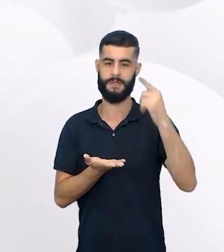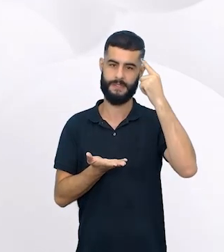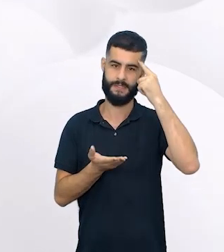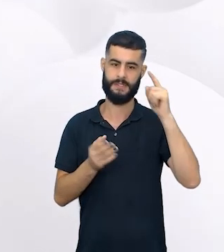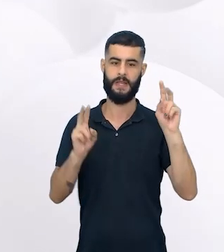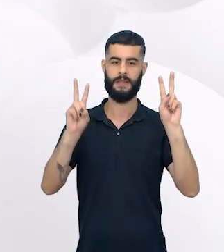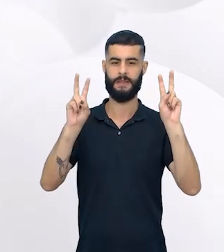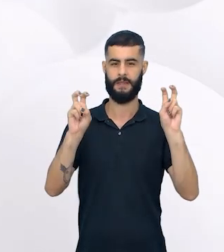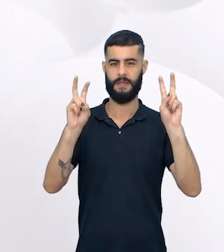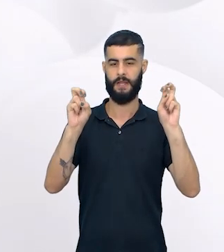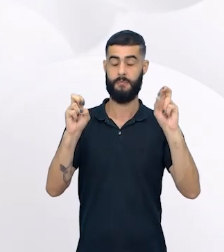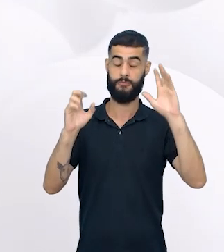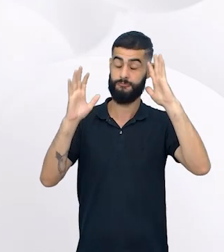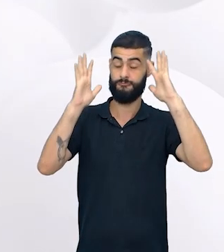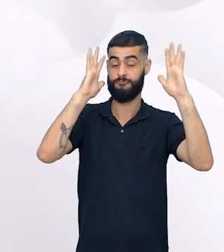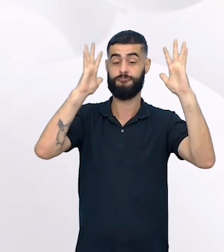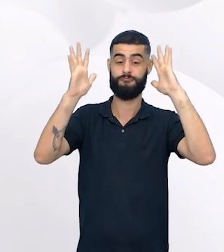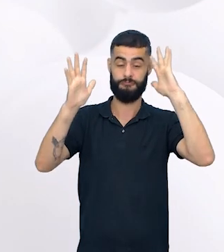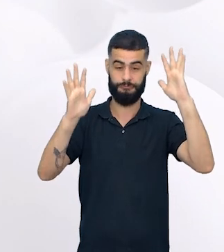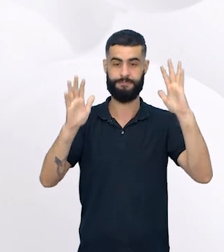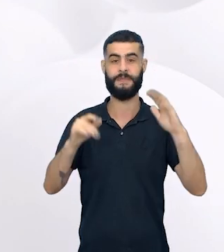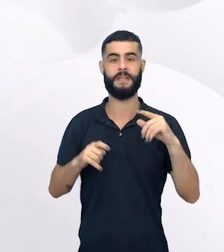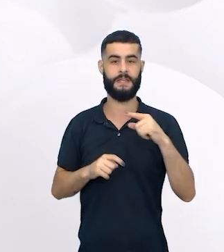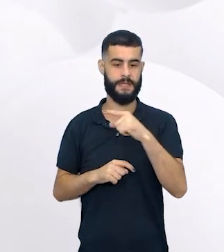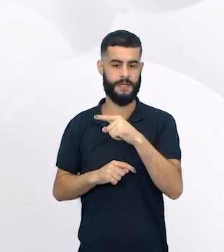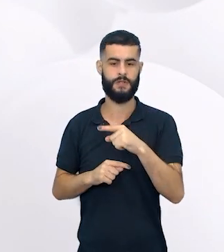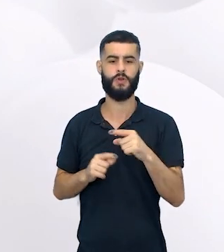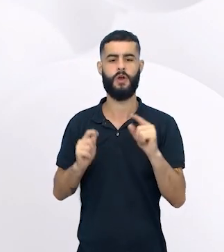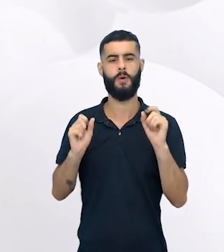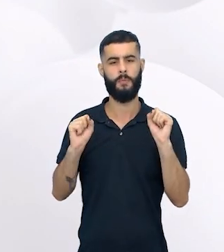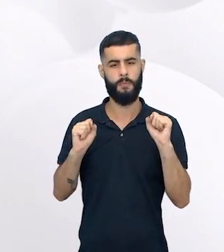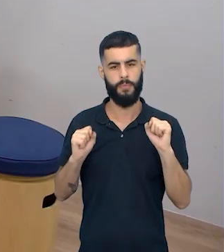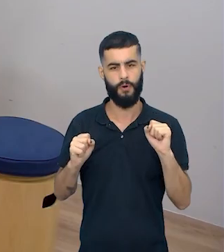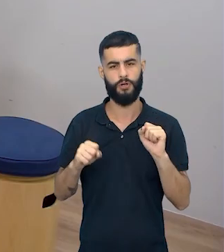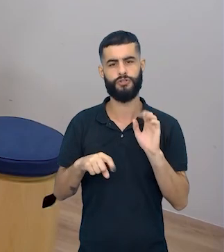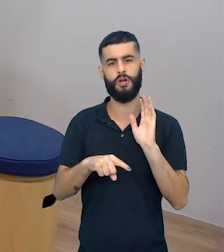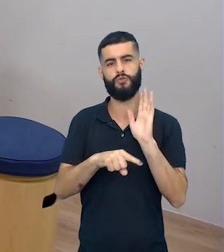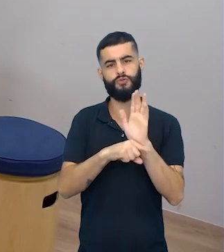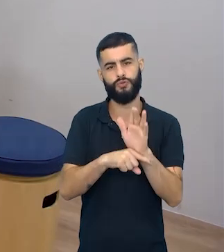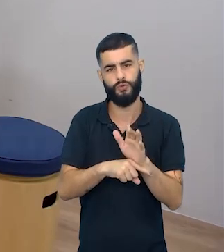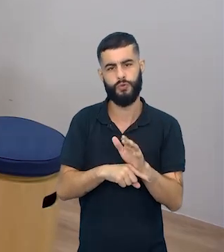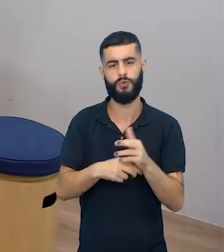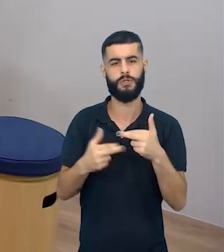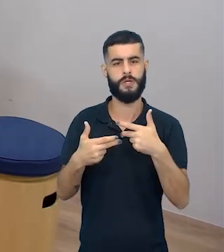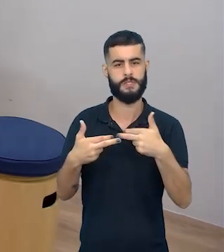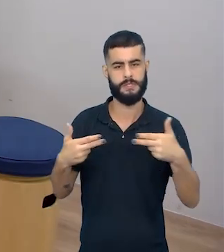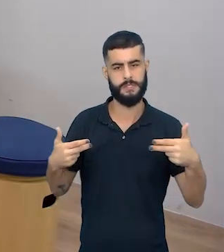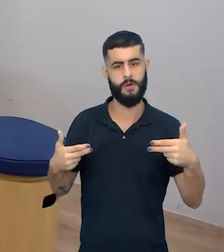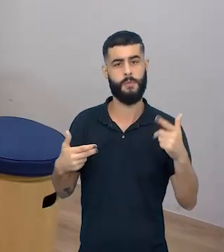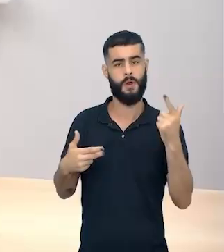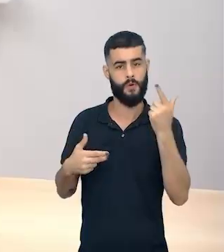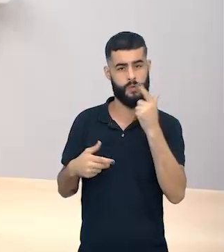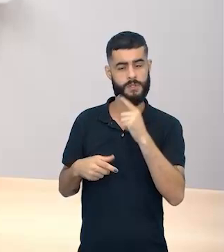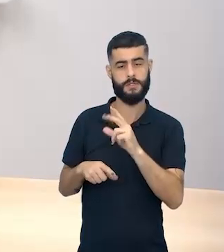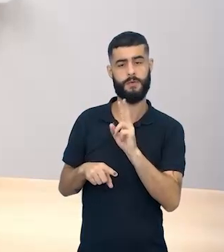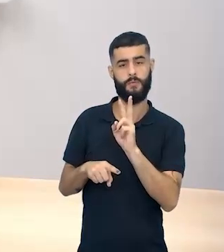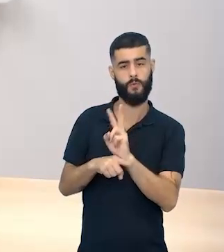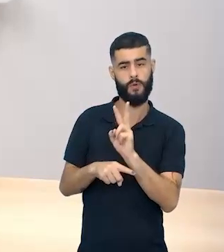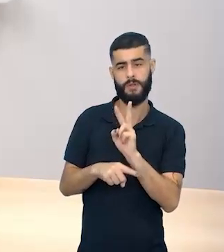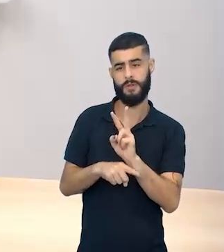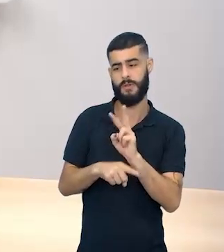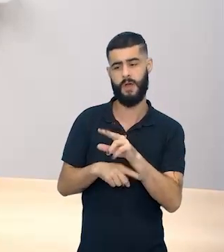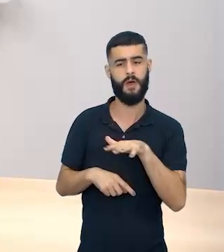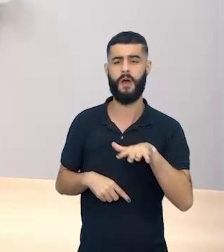sensibilização aborda a necessidade de ações para proteger o meio ambiente. E hoje você sabe que nós temos, assim, muita coisa,